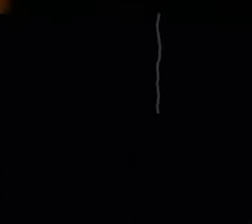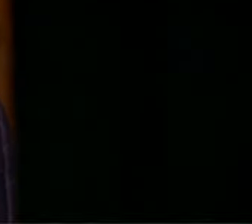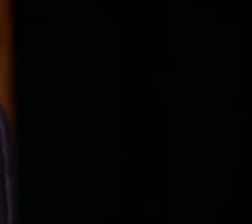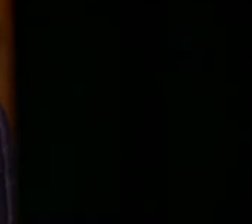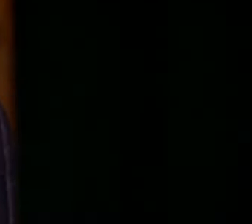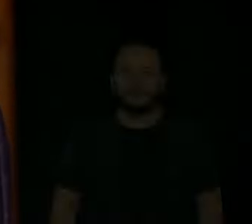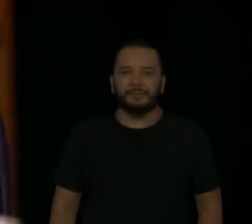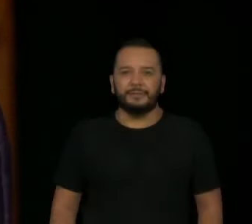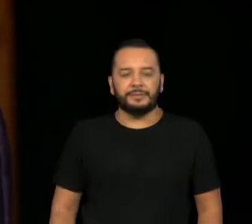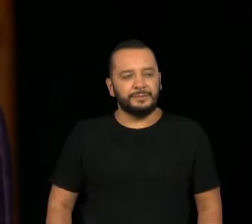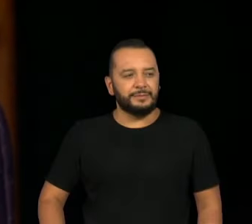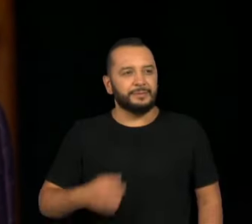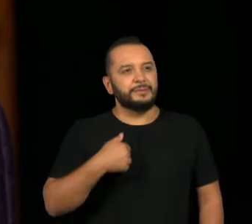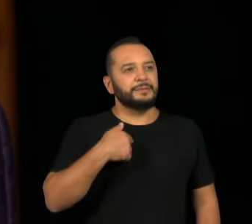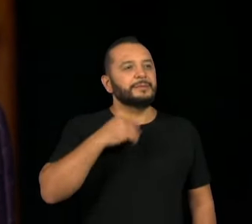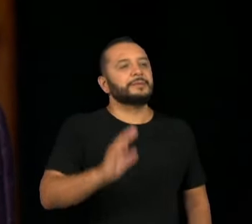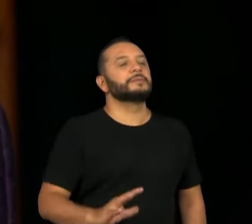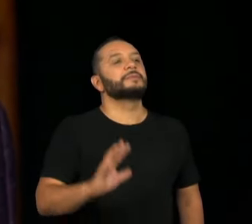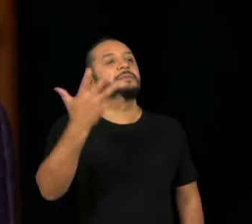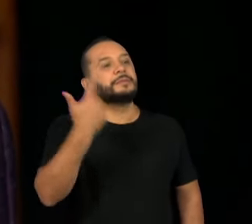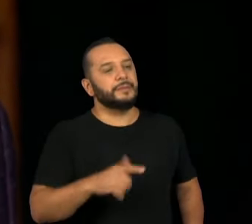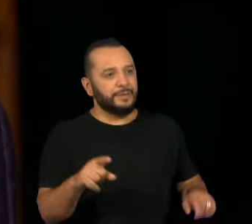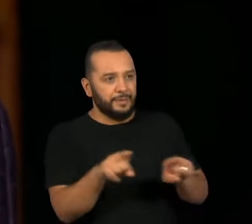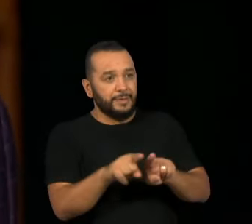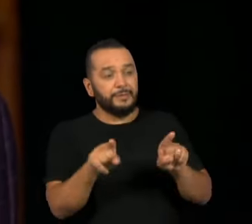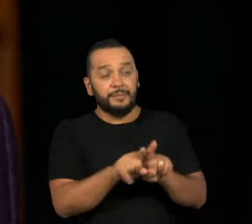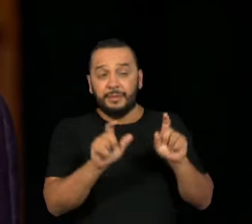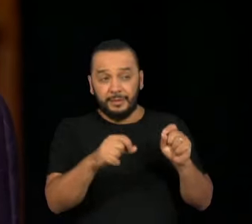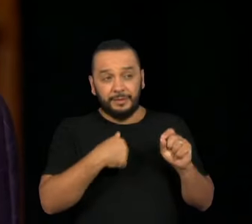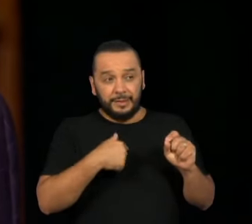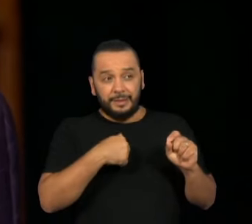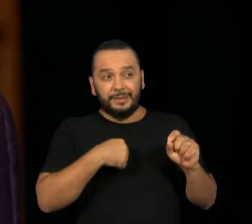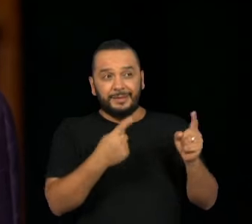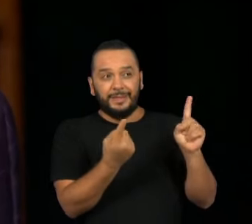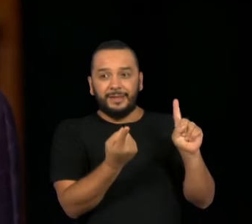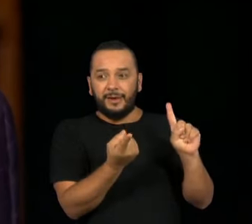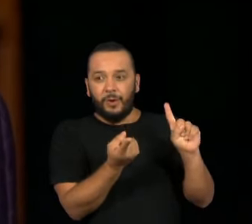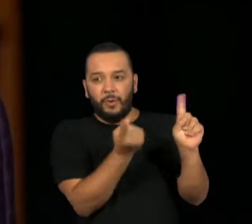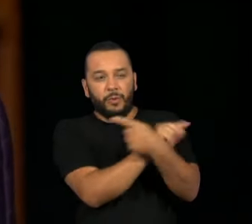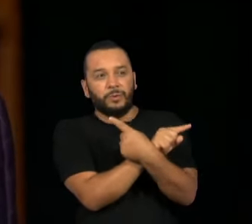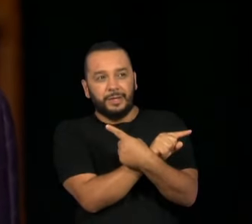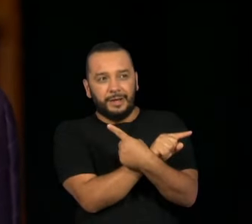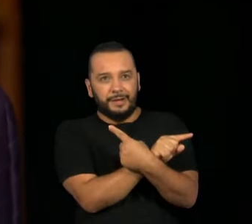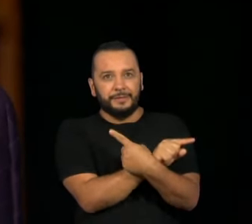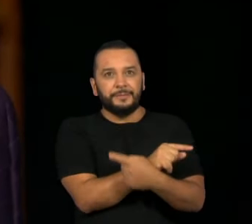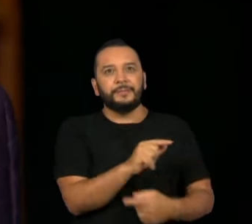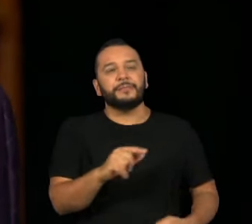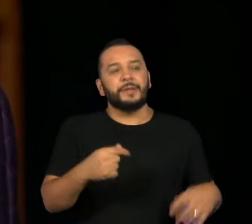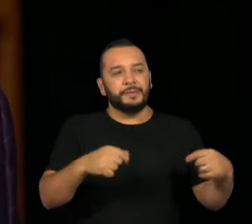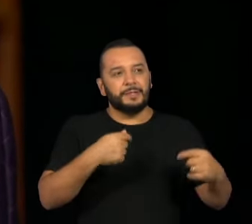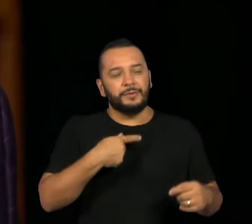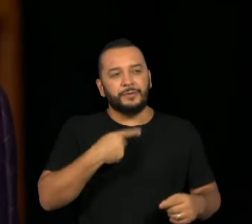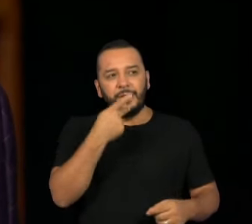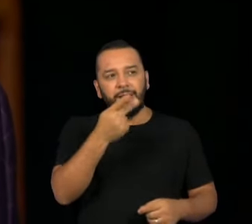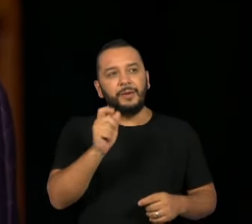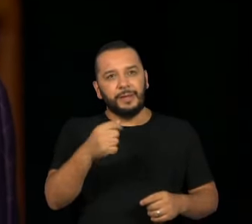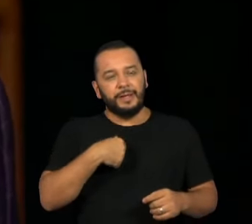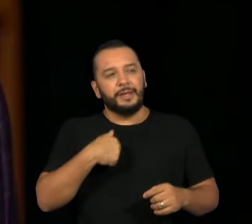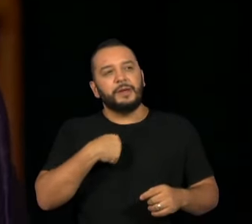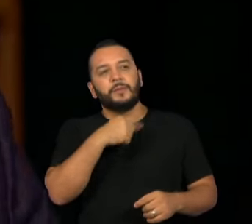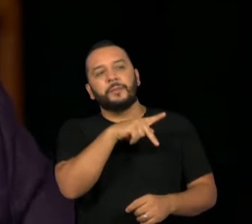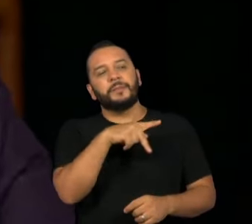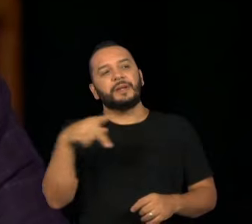e acontece também uma coisa reversa eu tenho que citar o nome dele o presidente da fundação Palmares